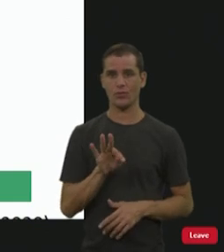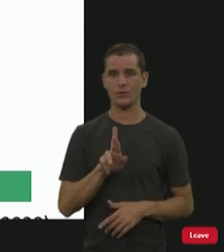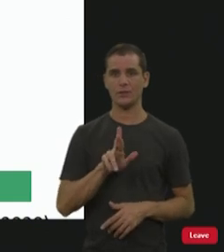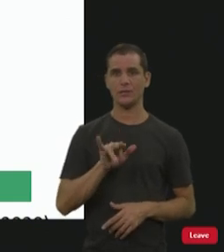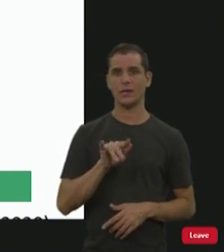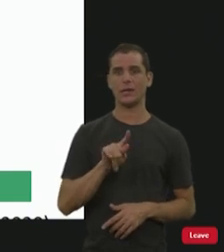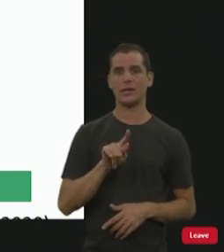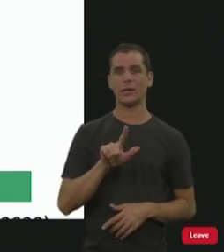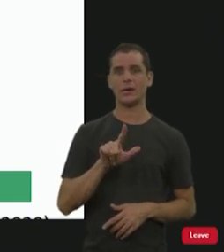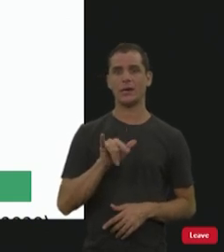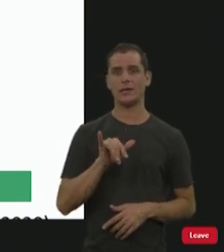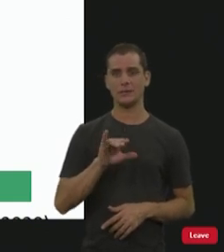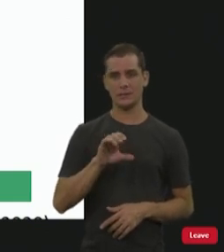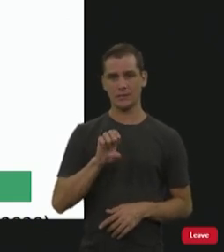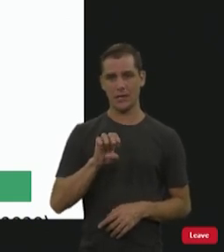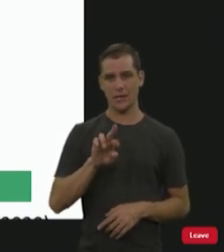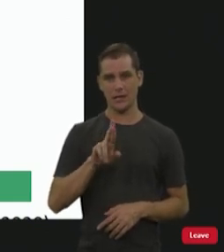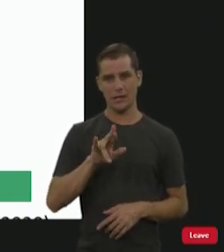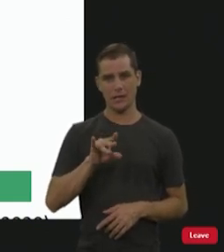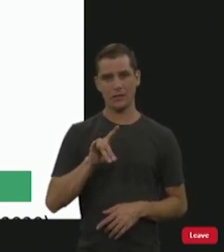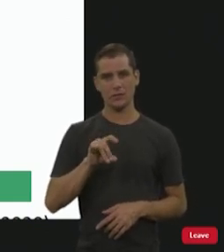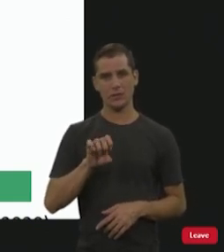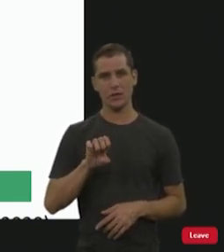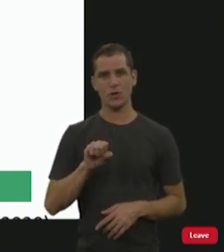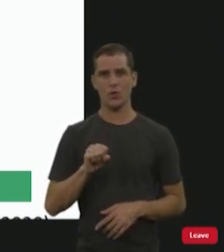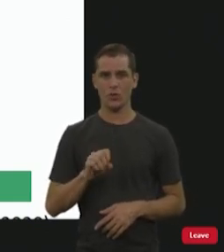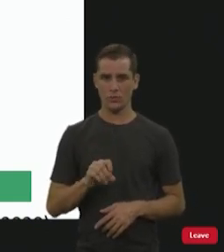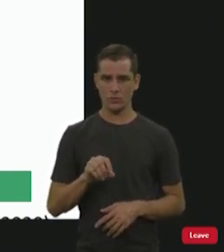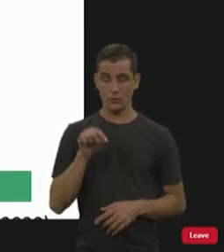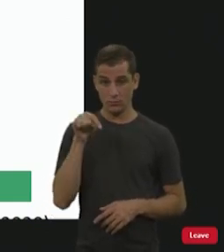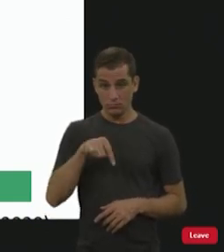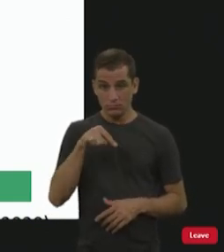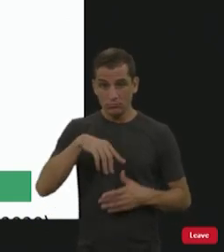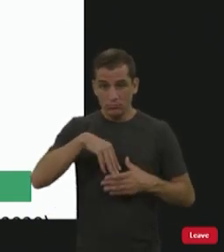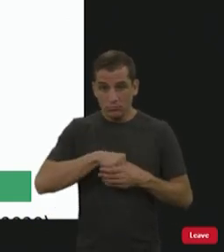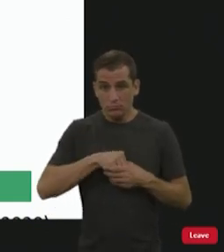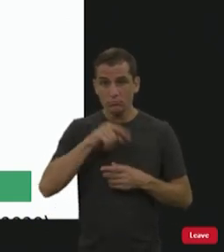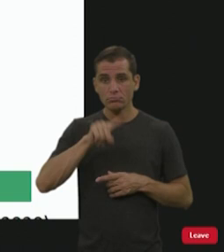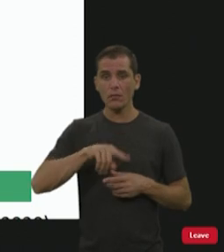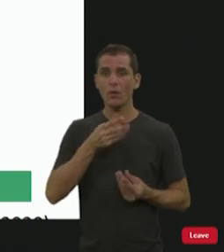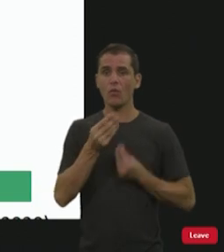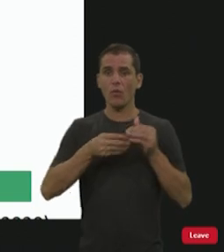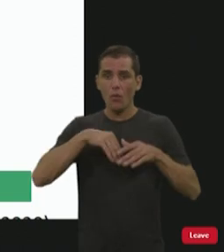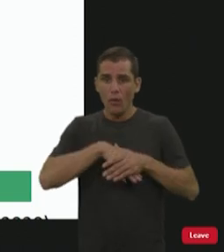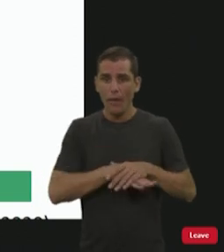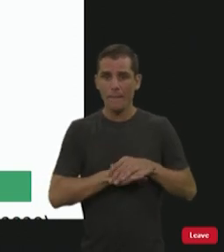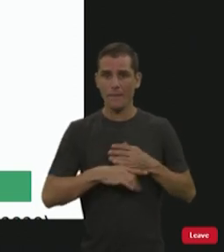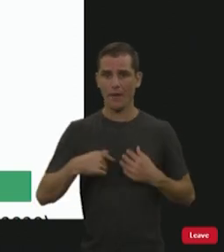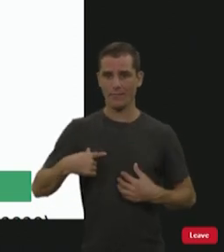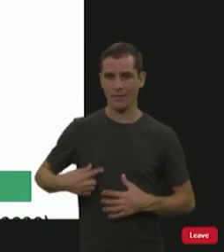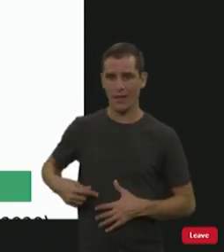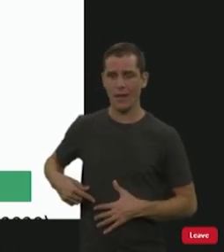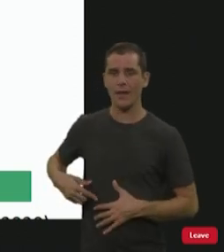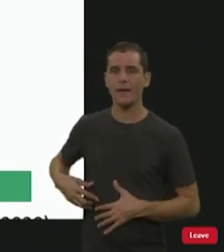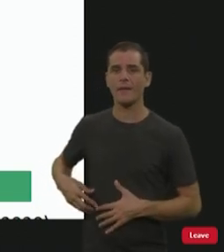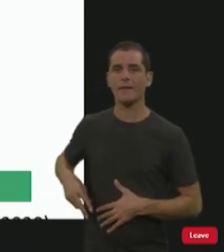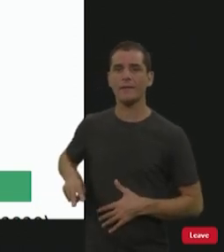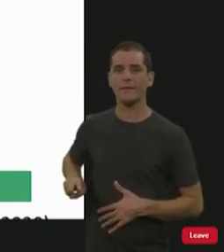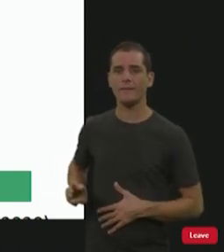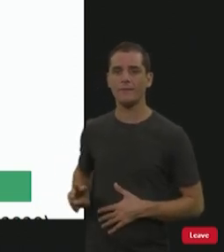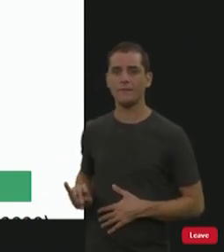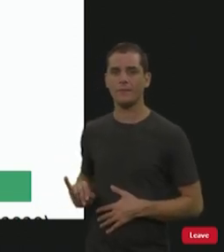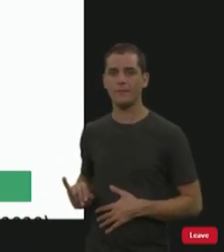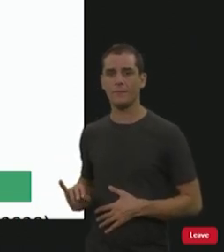de eventos que formam os triglicerídeos. Os triglicerídeos são armazenados nas vesículas para promover liberação